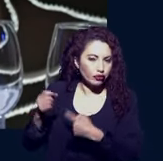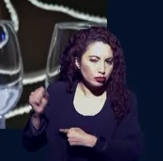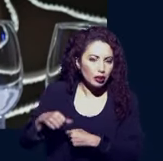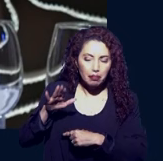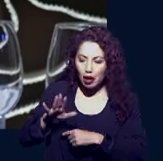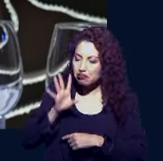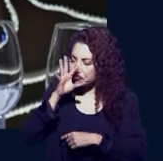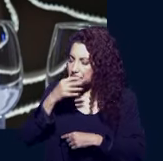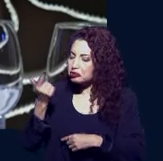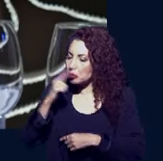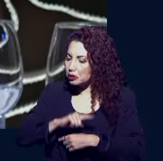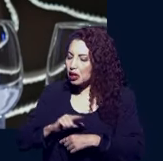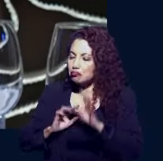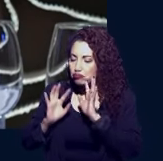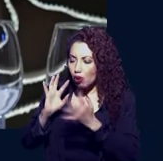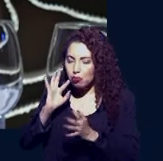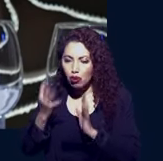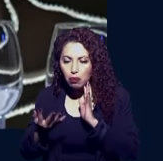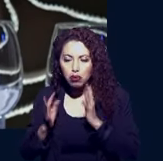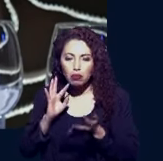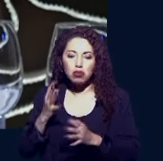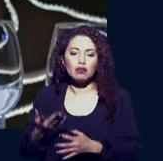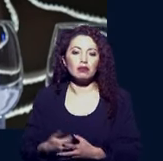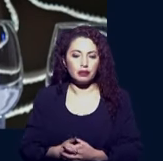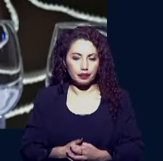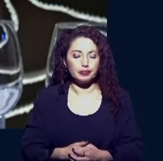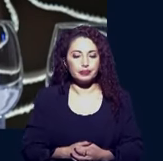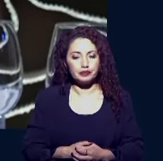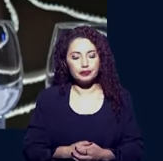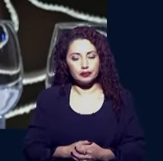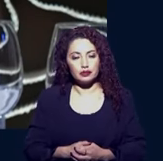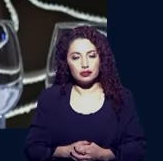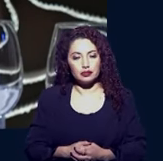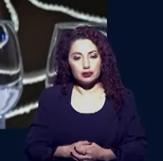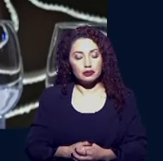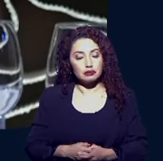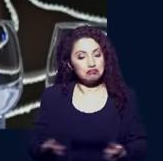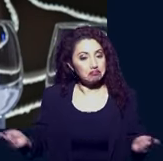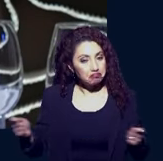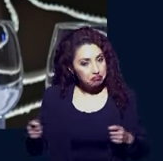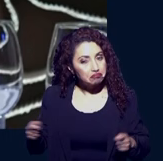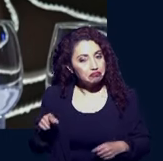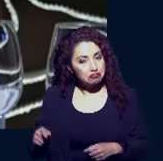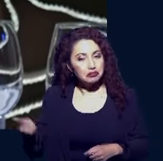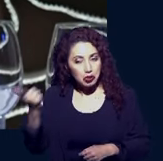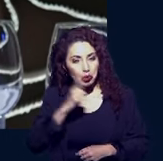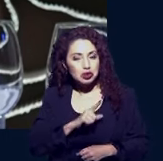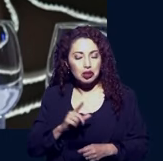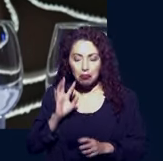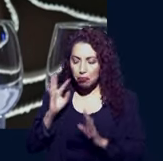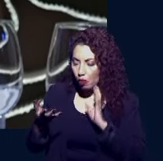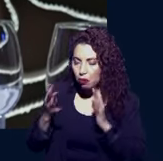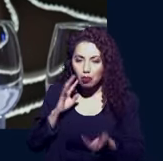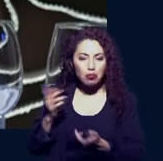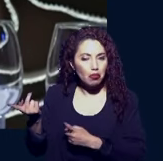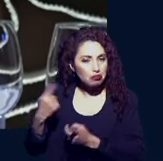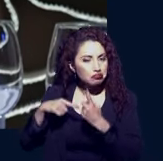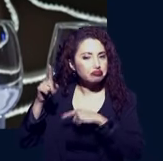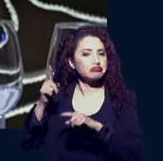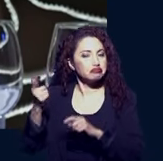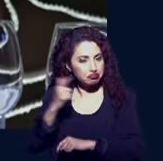eh consegue eh ele consegue se tem conseguido se superar né